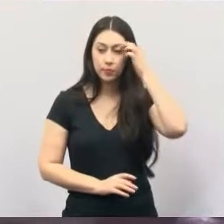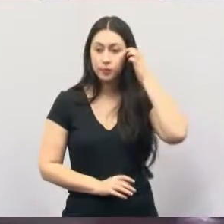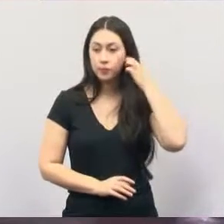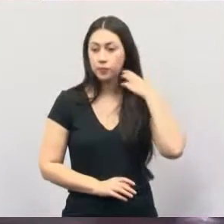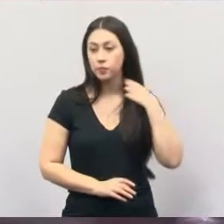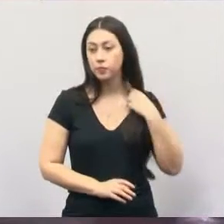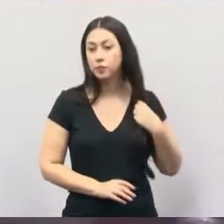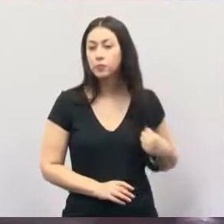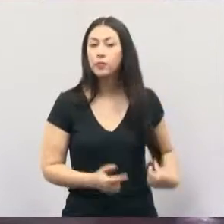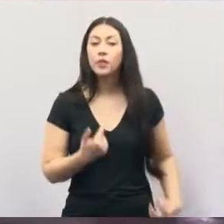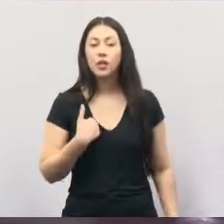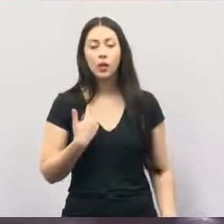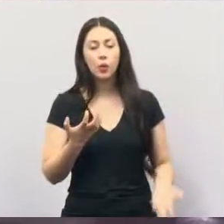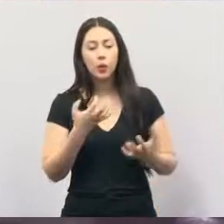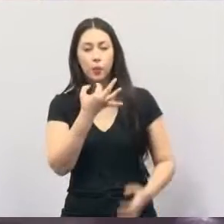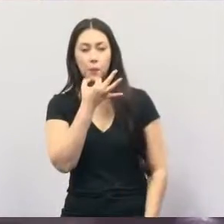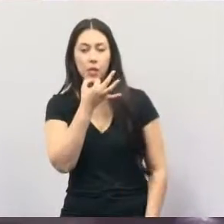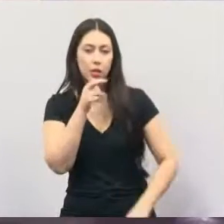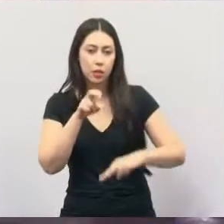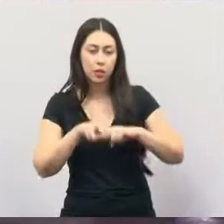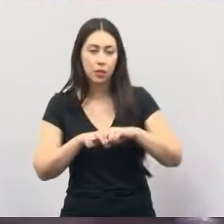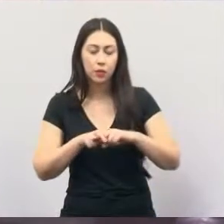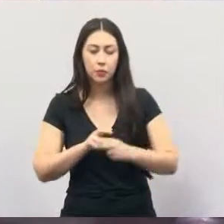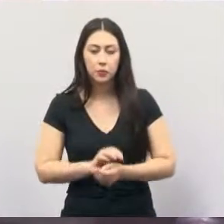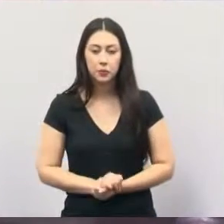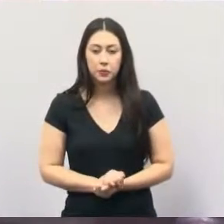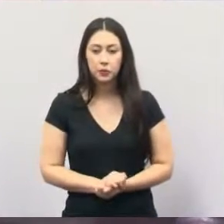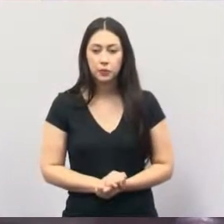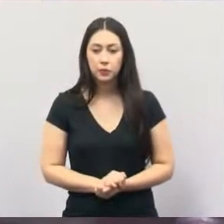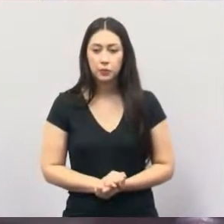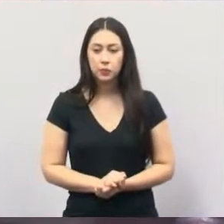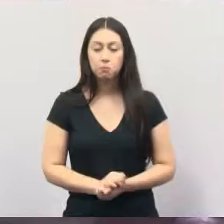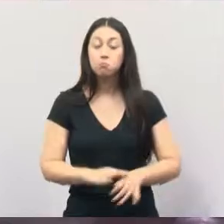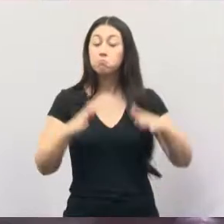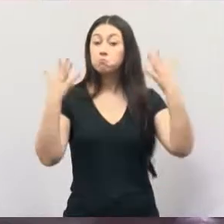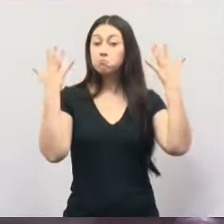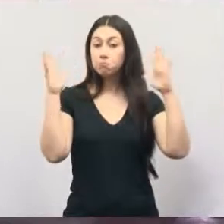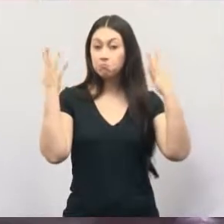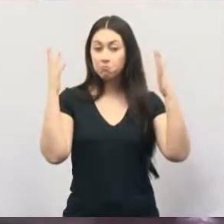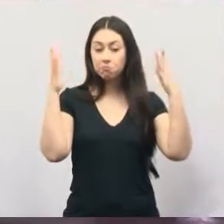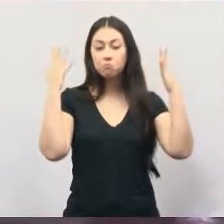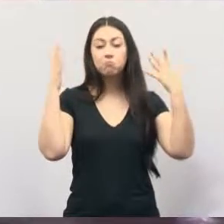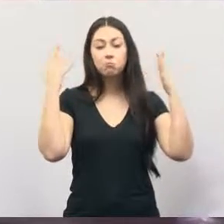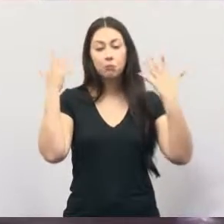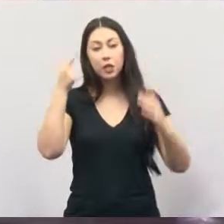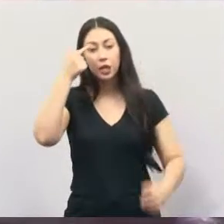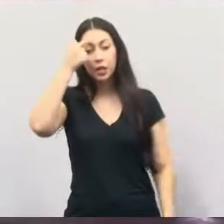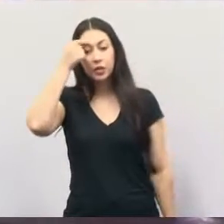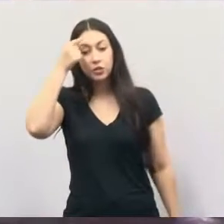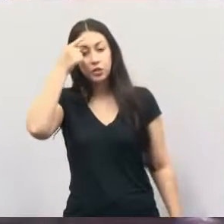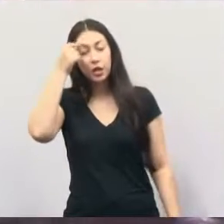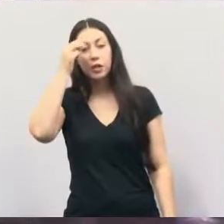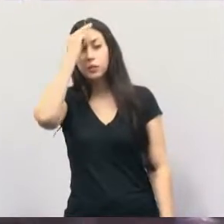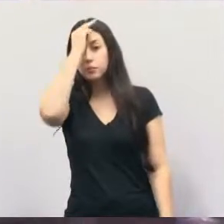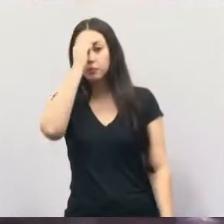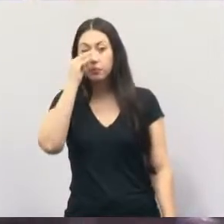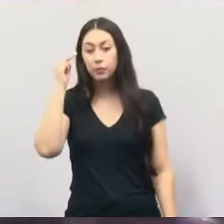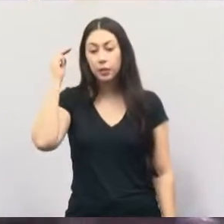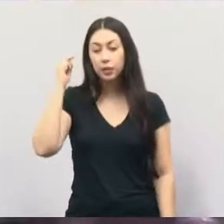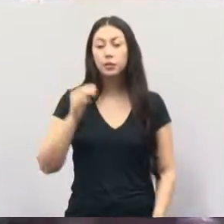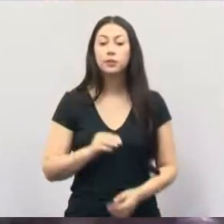Eu quero colaborar aqui mesmo. Eu quero dar os parabéns ao Edgar, Maria Amélia.